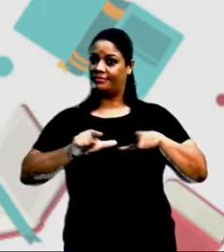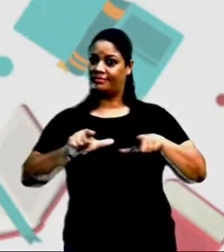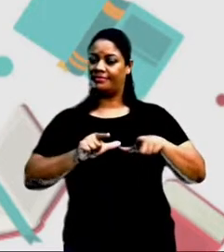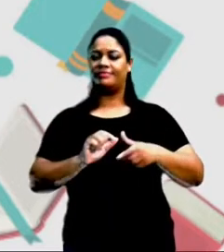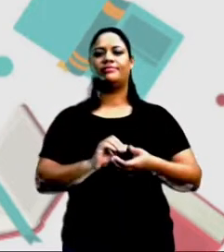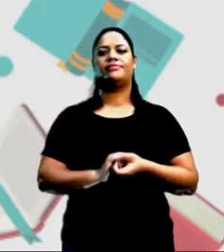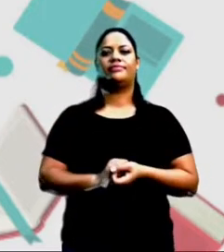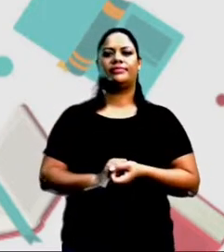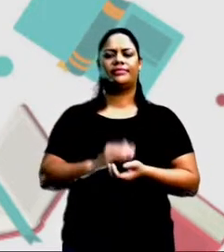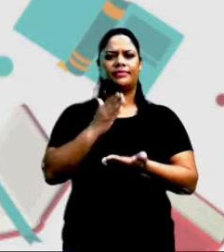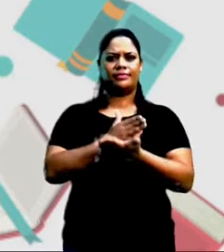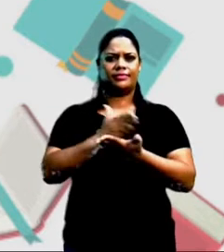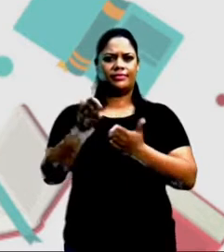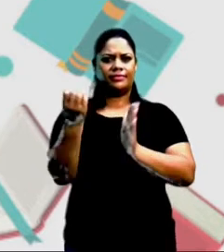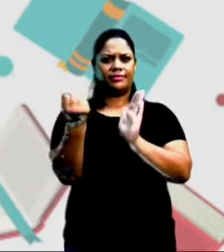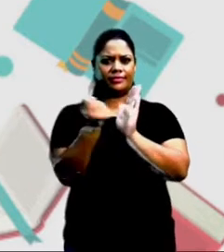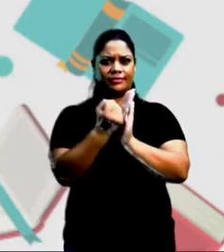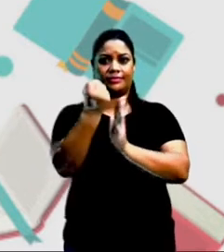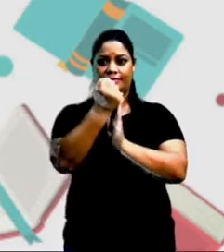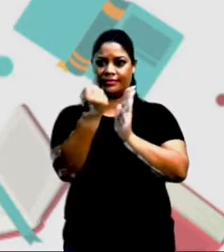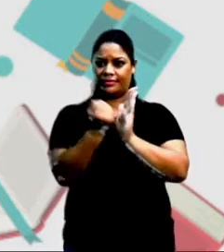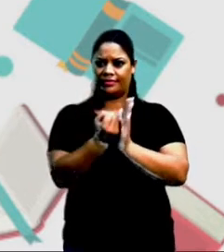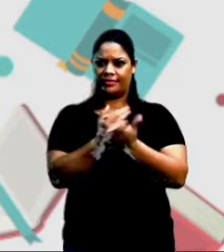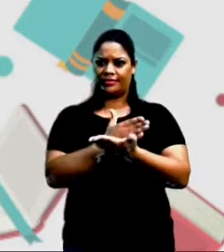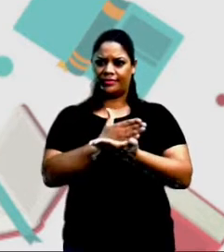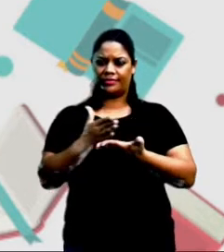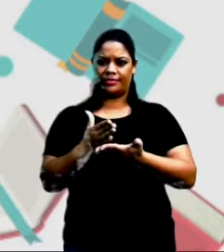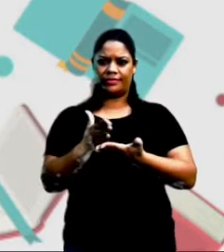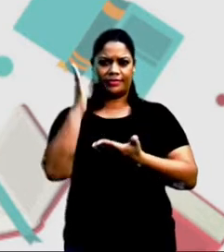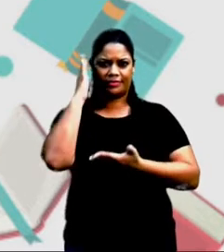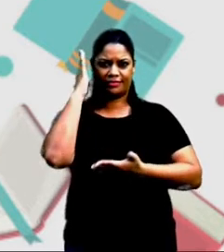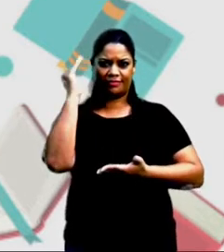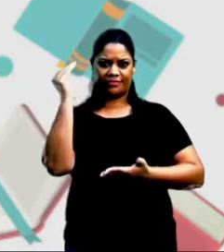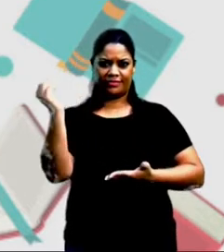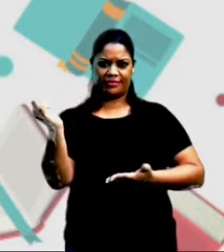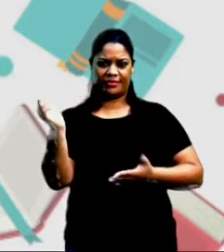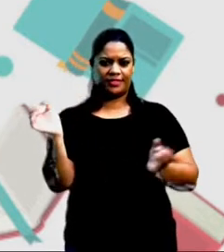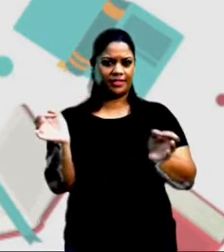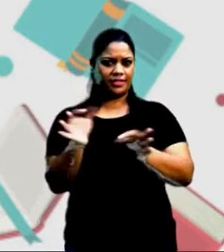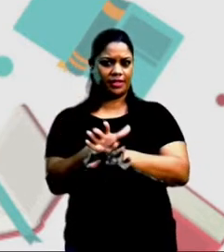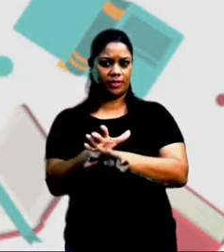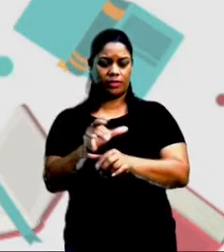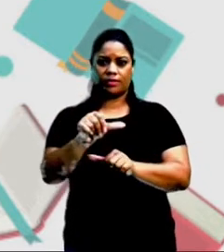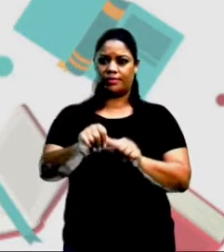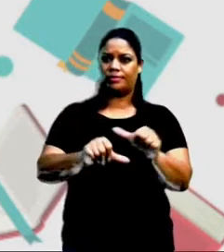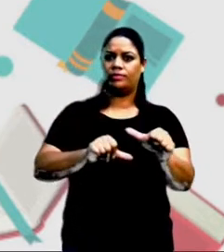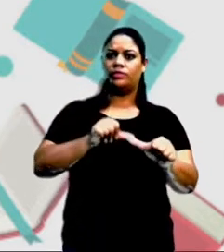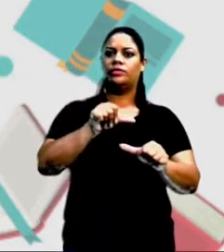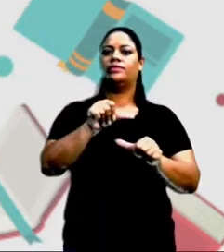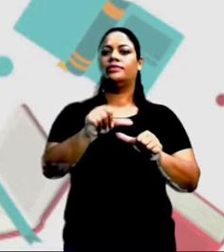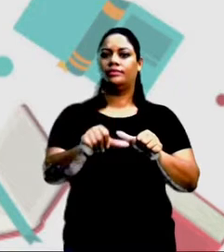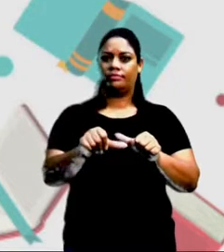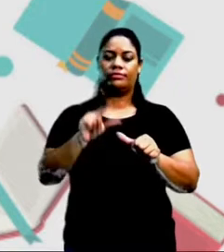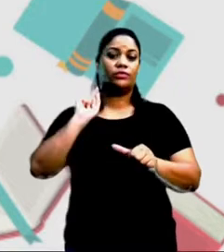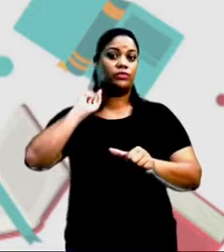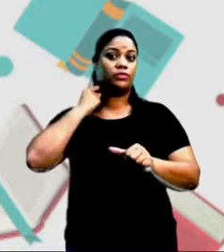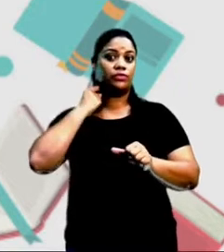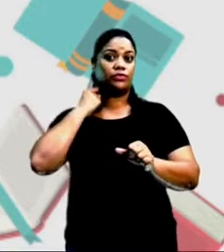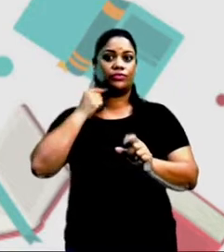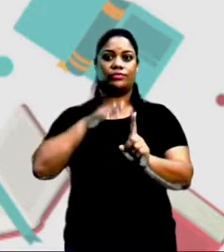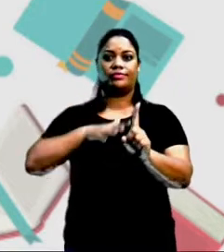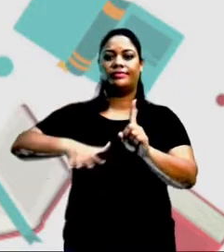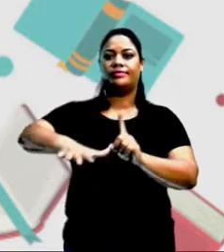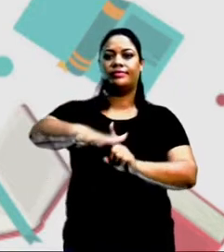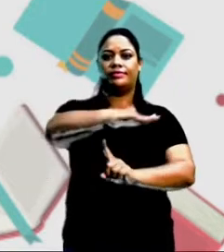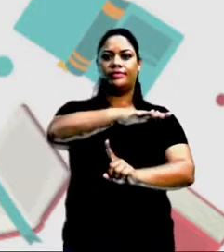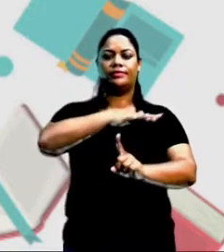Em meio século, passaram de símbolo de modernidade a vilã do meio ambiente.